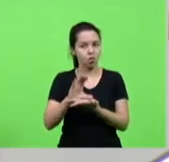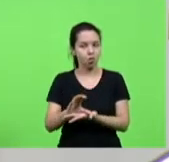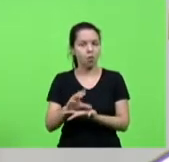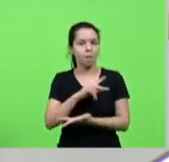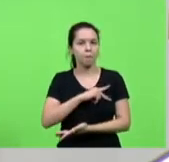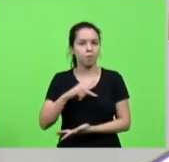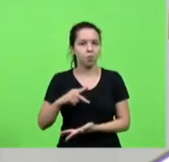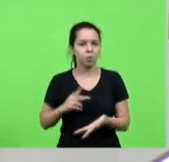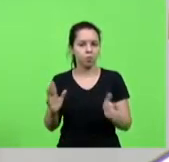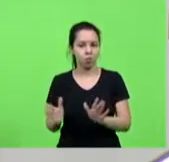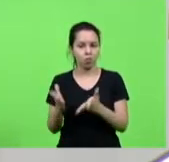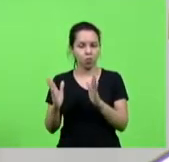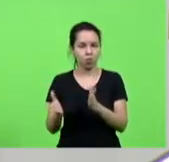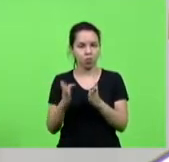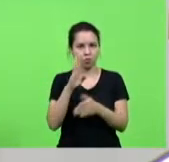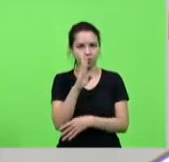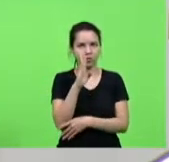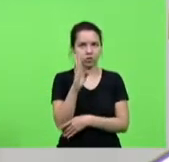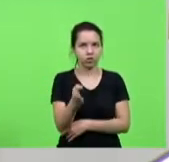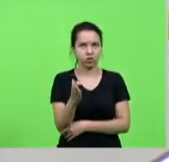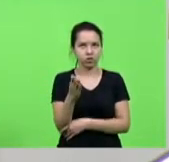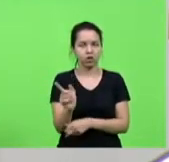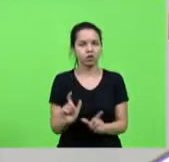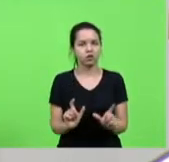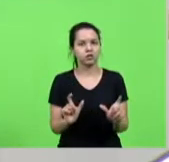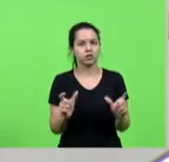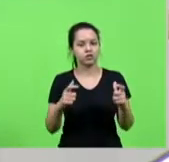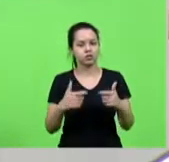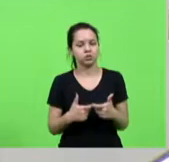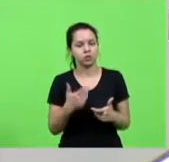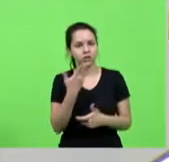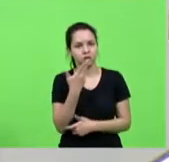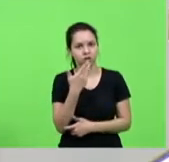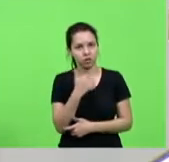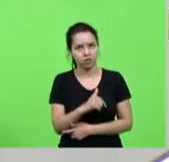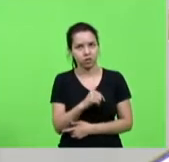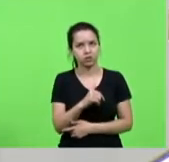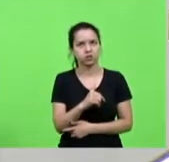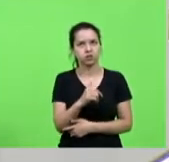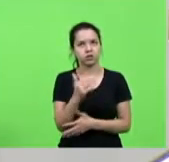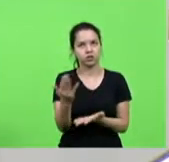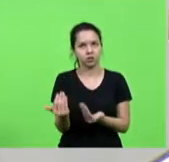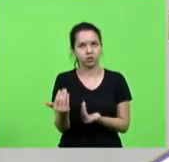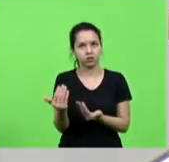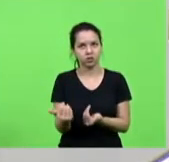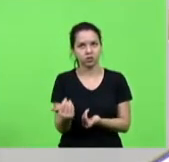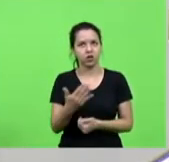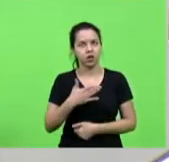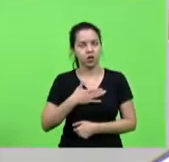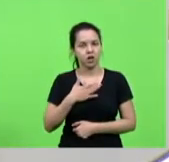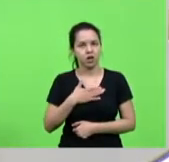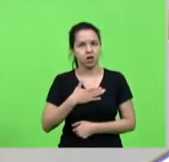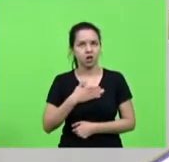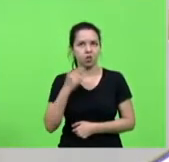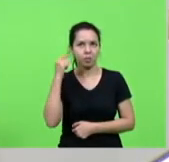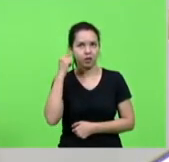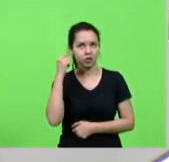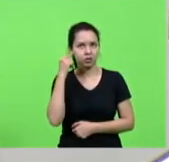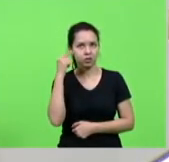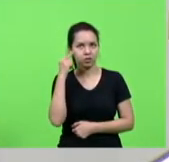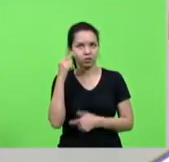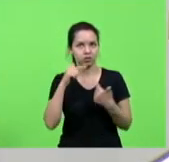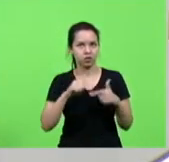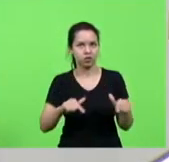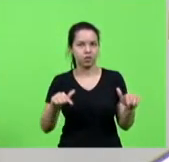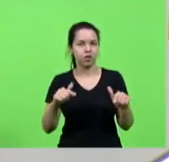forma direta ou indireta a sexualização de crianças e adolescentes. E eu, na minha inocência, imaginava que todo